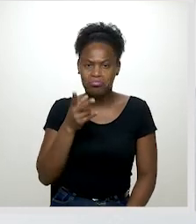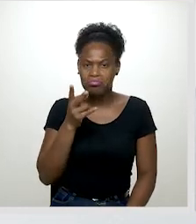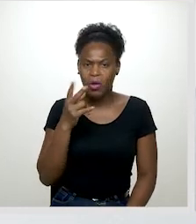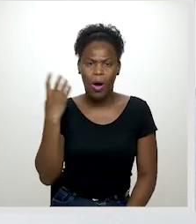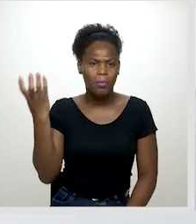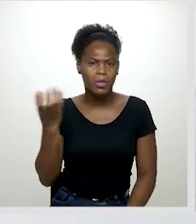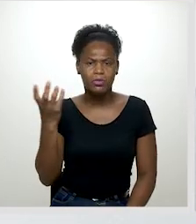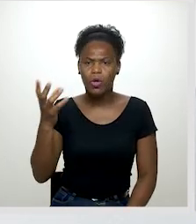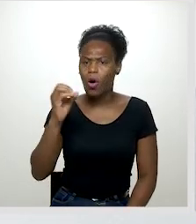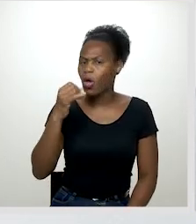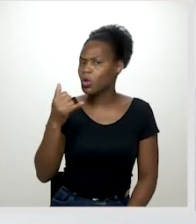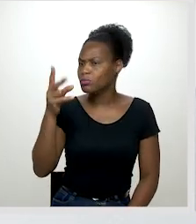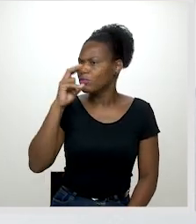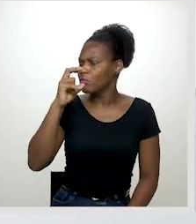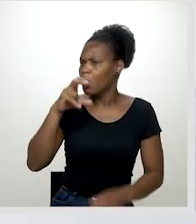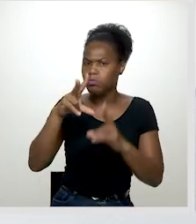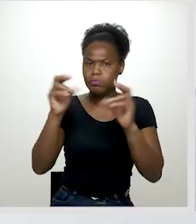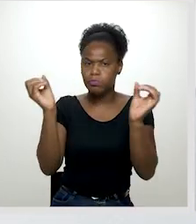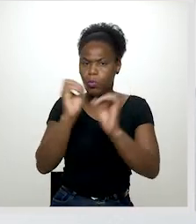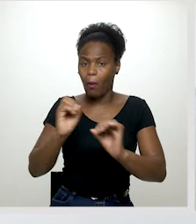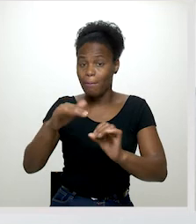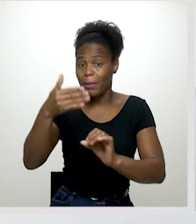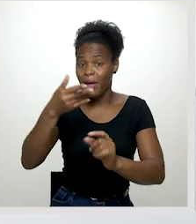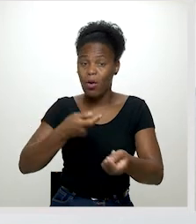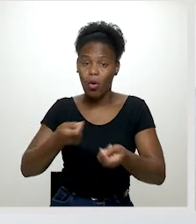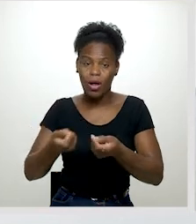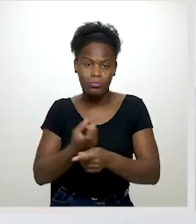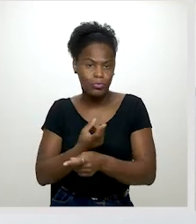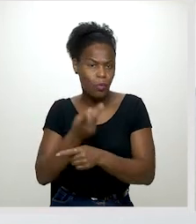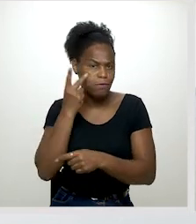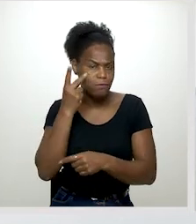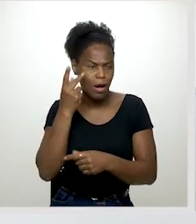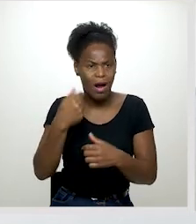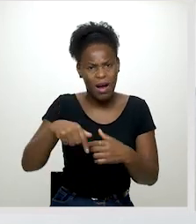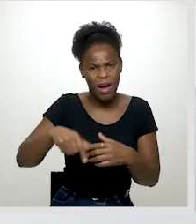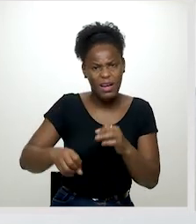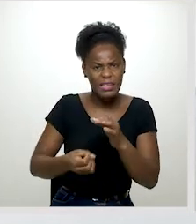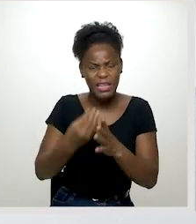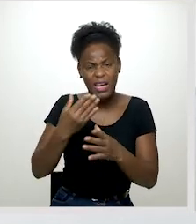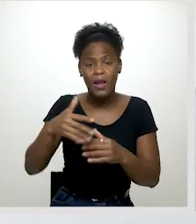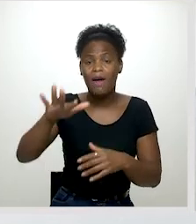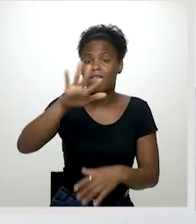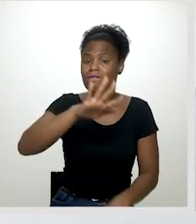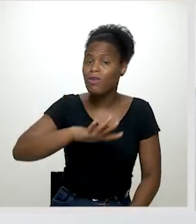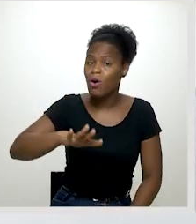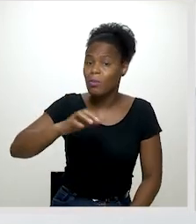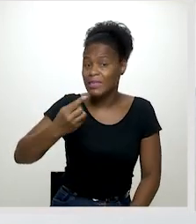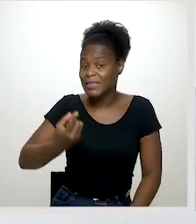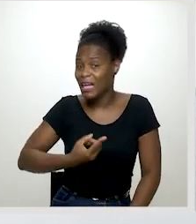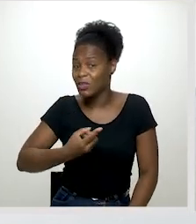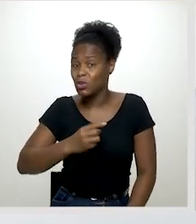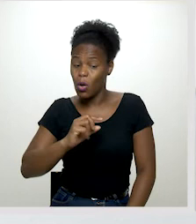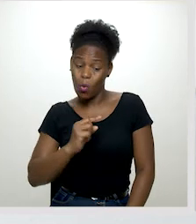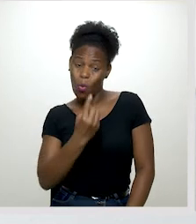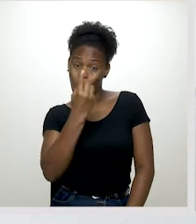sem oxigênio. Os primeiros organismos teriam surgido na forma de